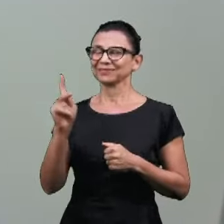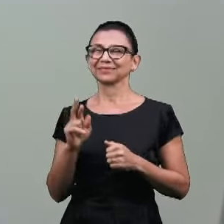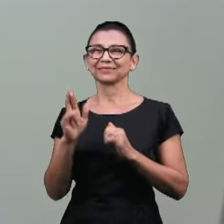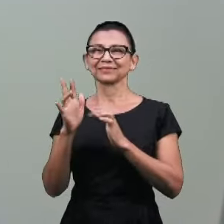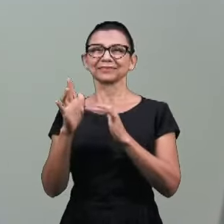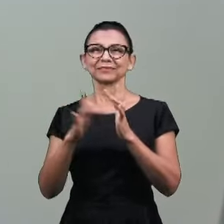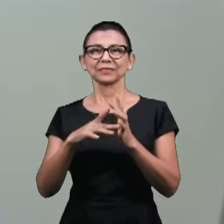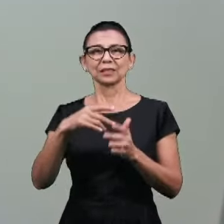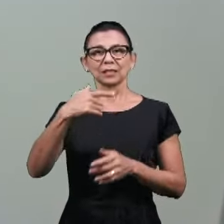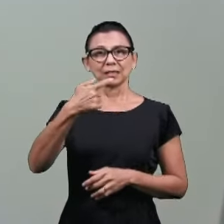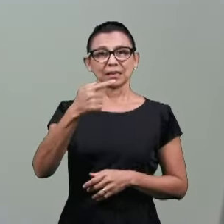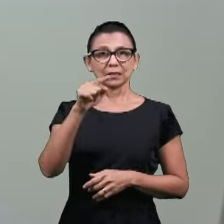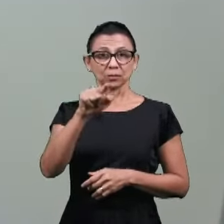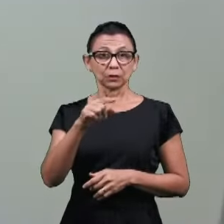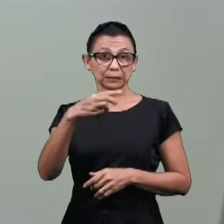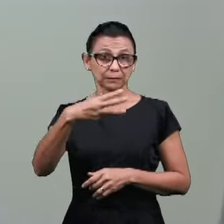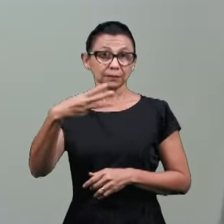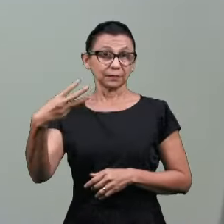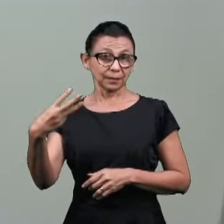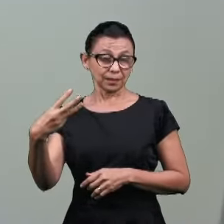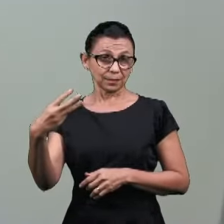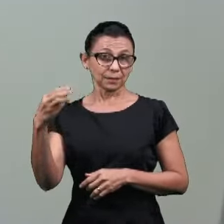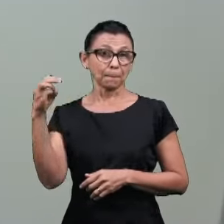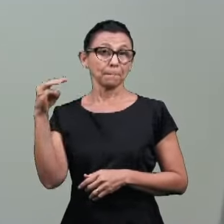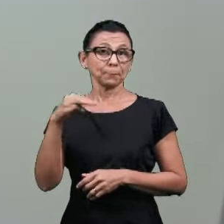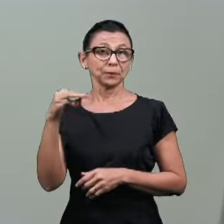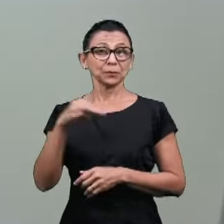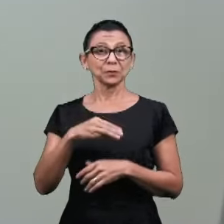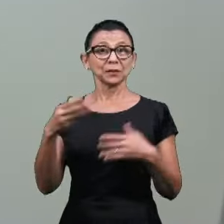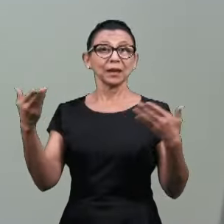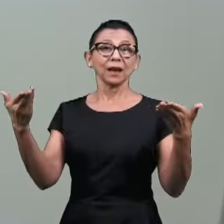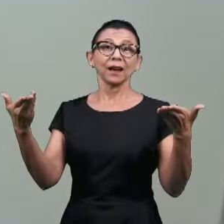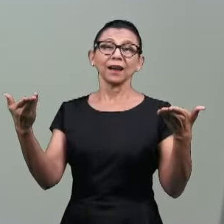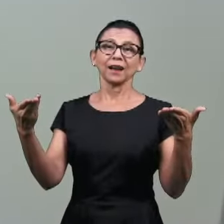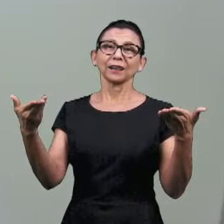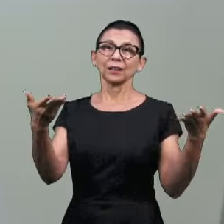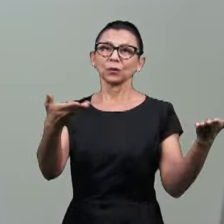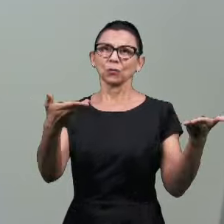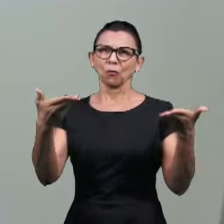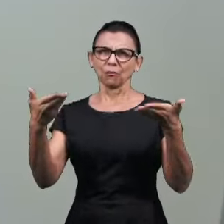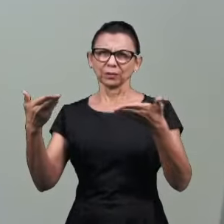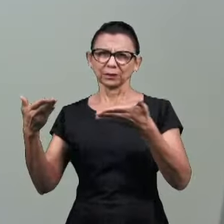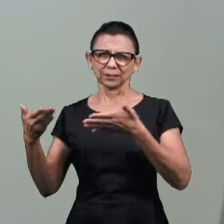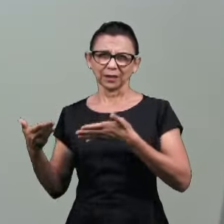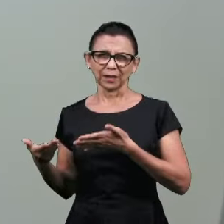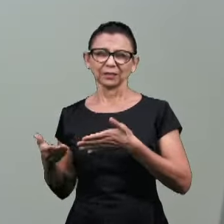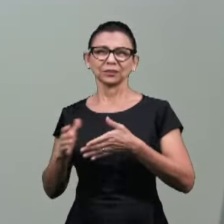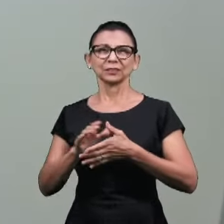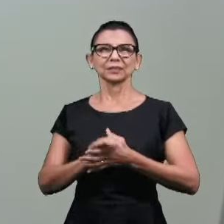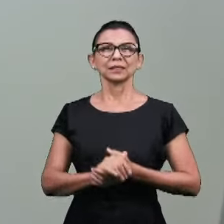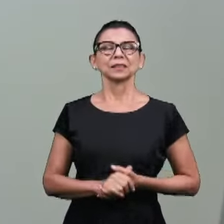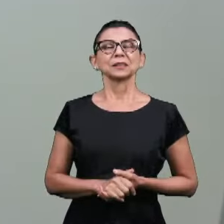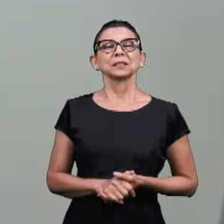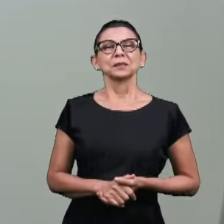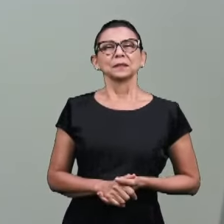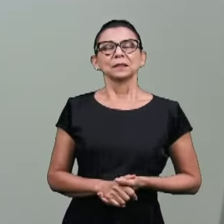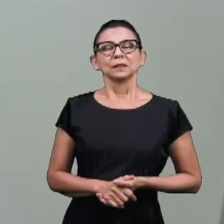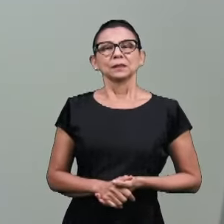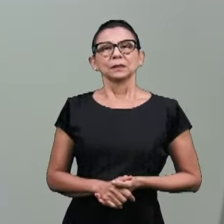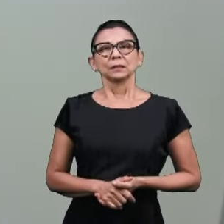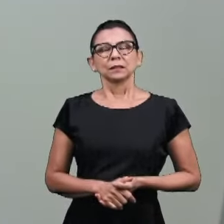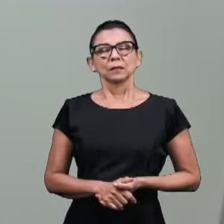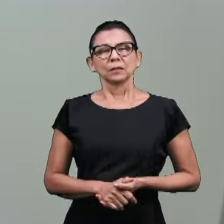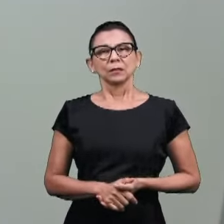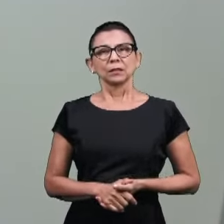mais 33 minutos. E é claro, o nosso convidado, que foi inclusive divulgado aqui na programação, está conosco aqui